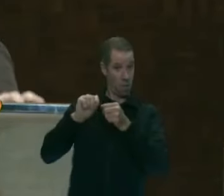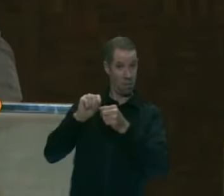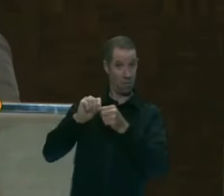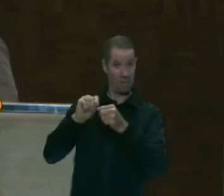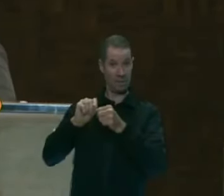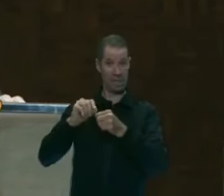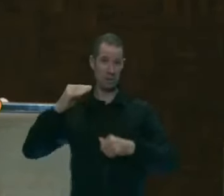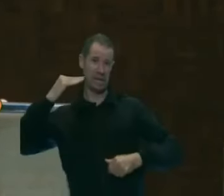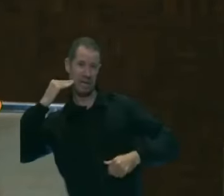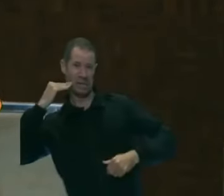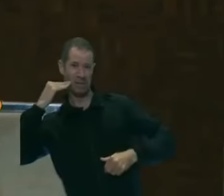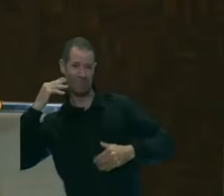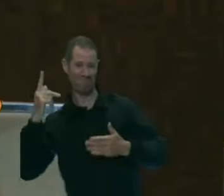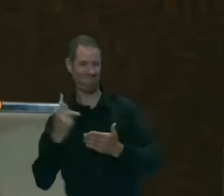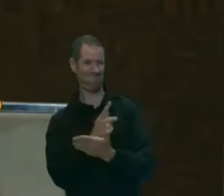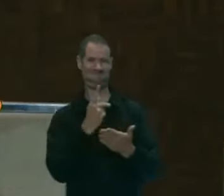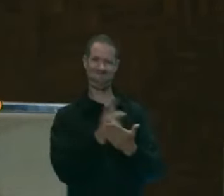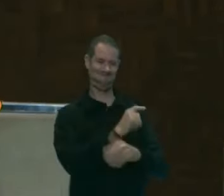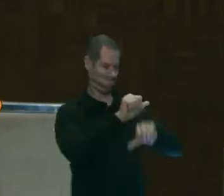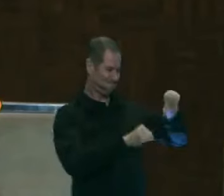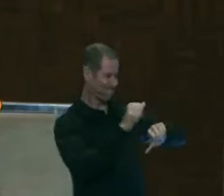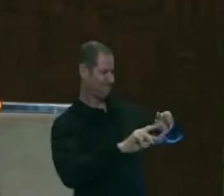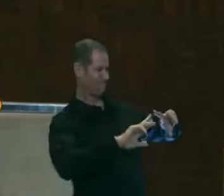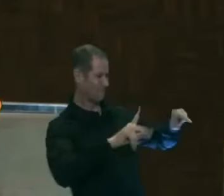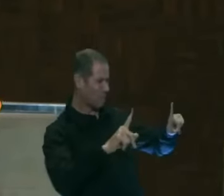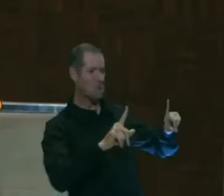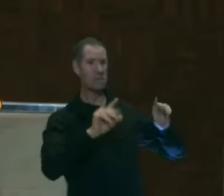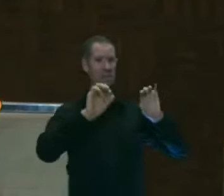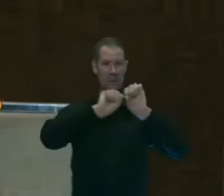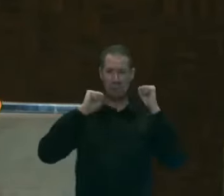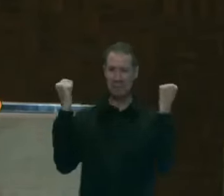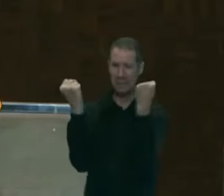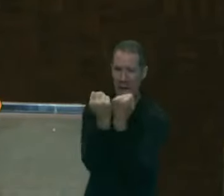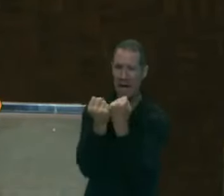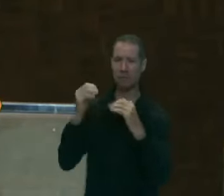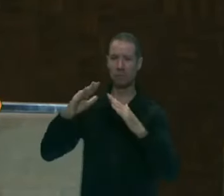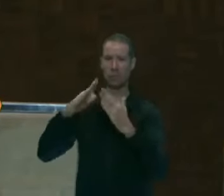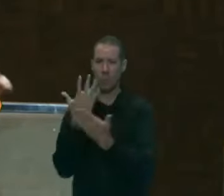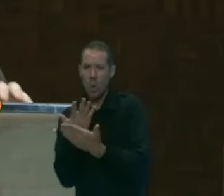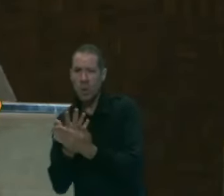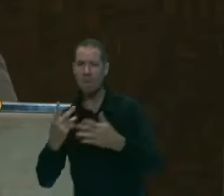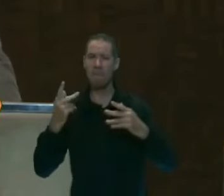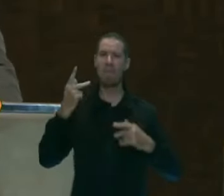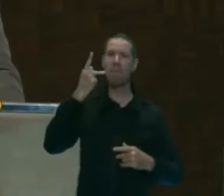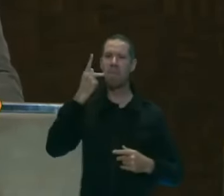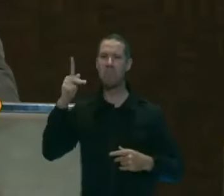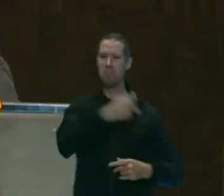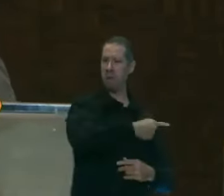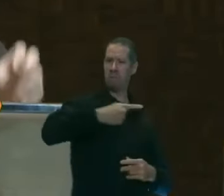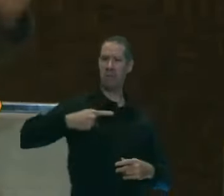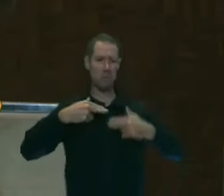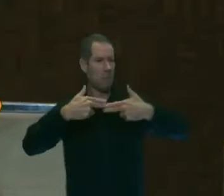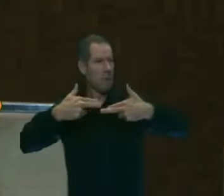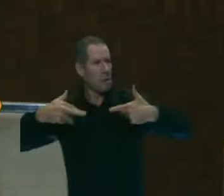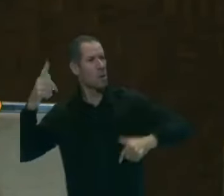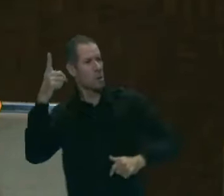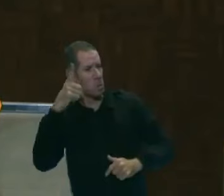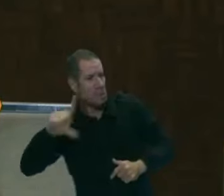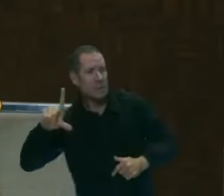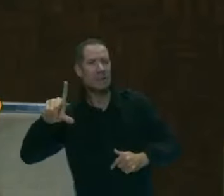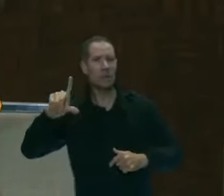se desconfigurar. Os nossos seminários, escolas de profetas, de pastores, para conseguirem